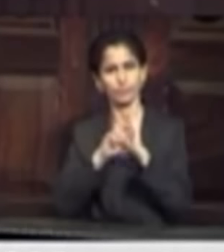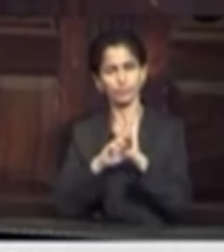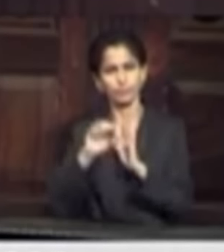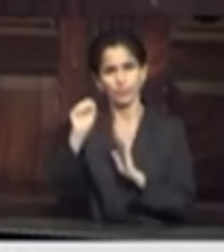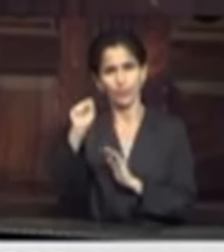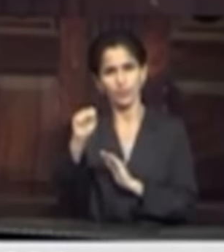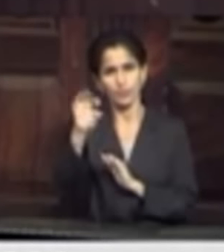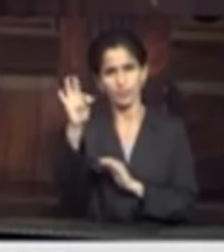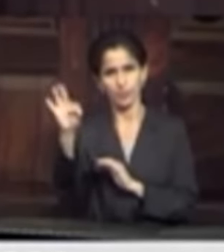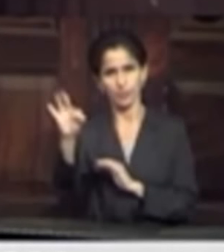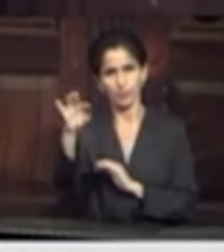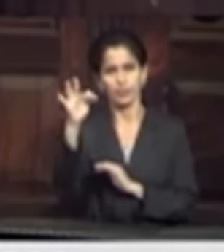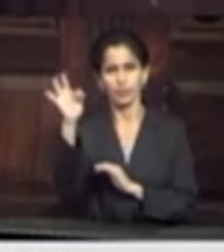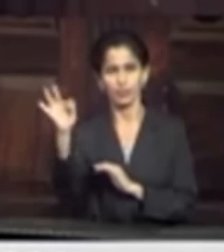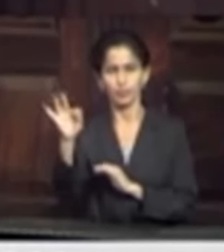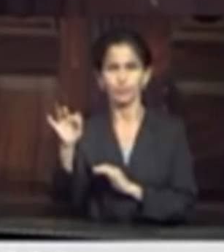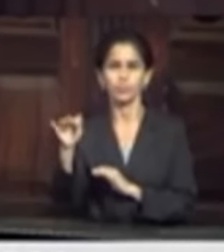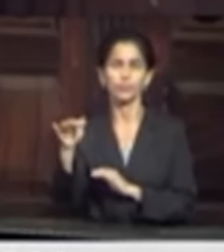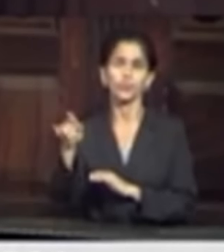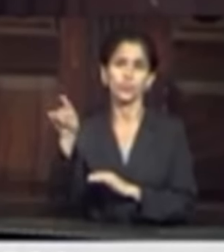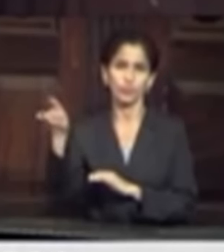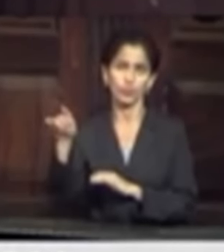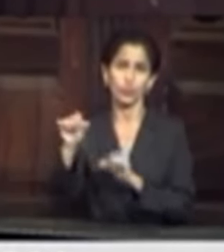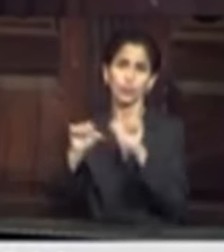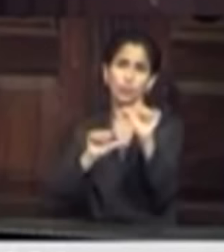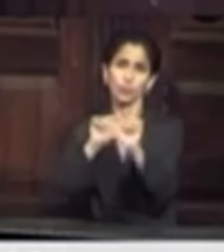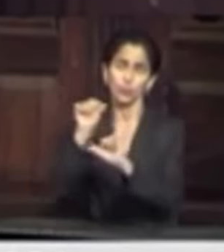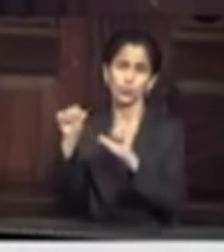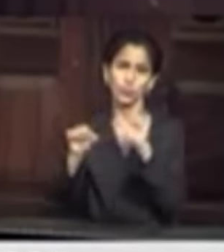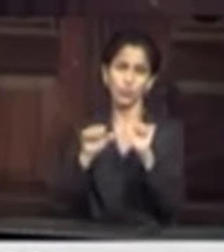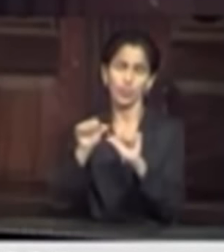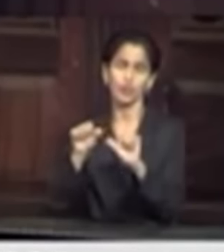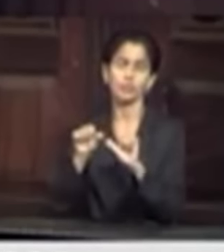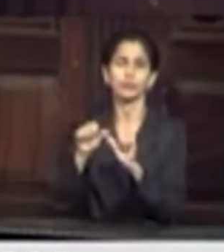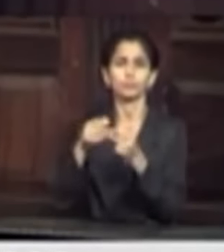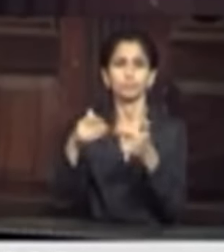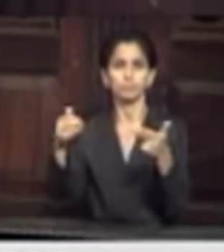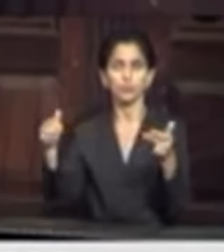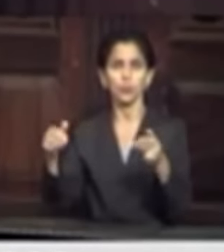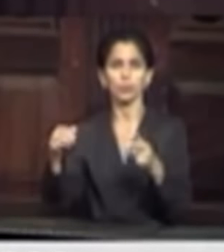Supremo, interferisse na atribuição dos poderes.